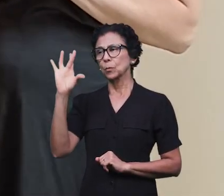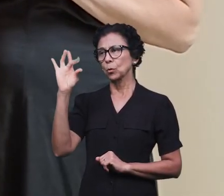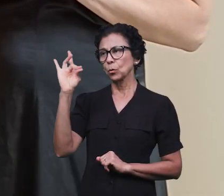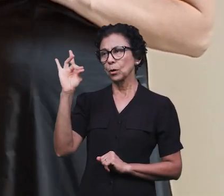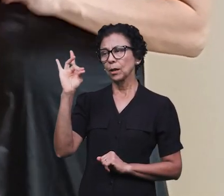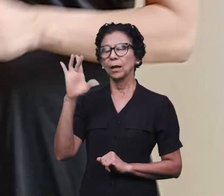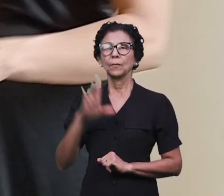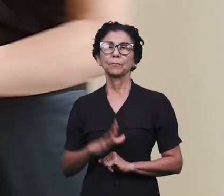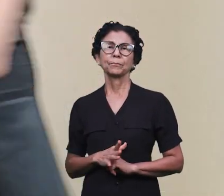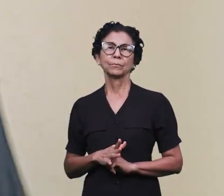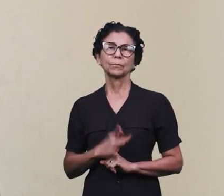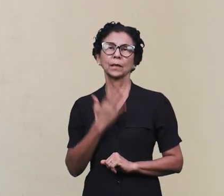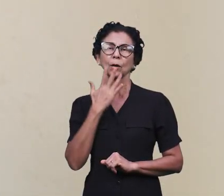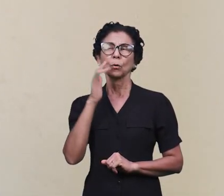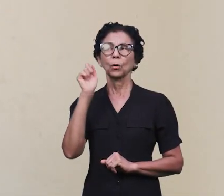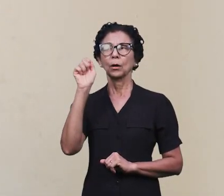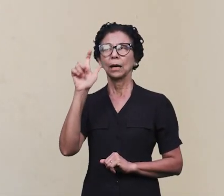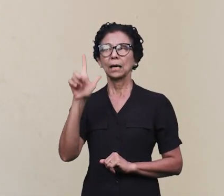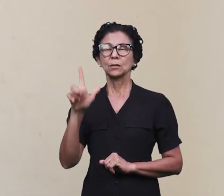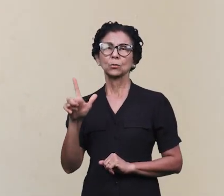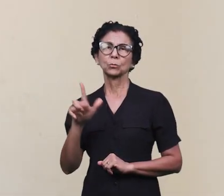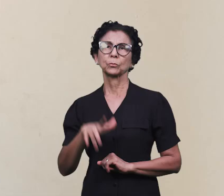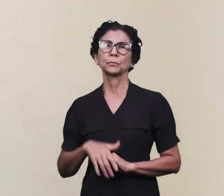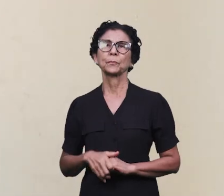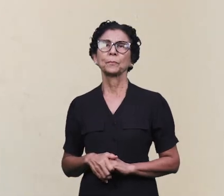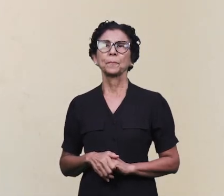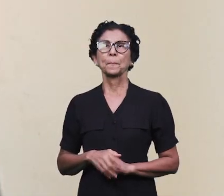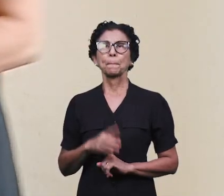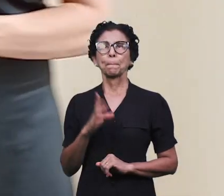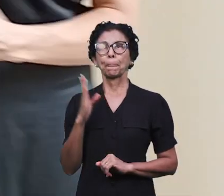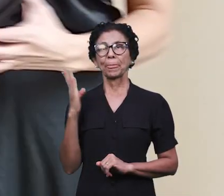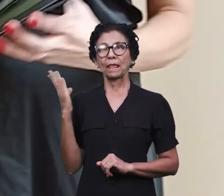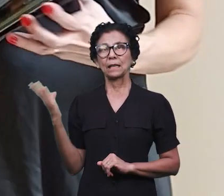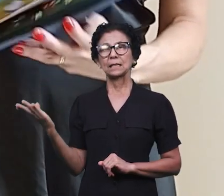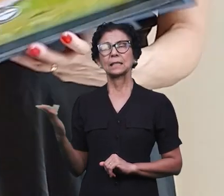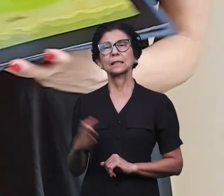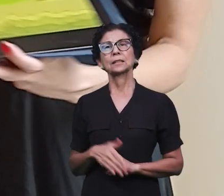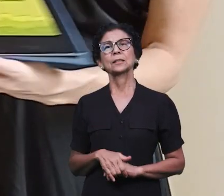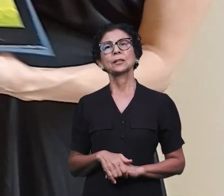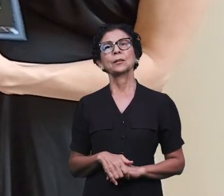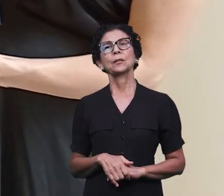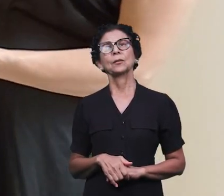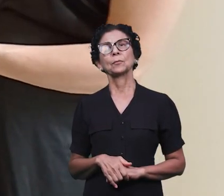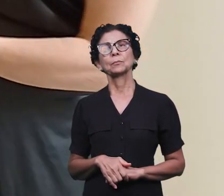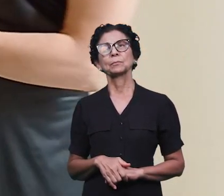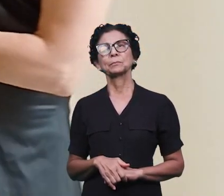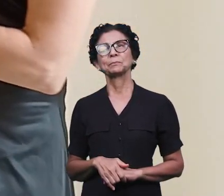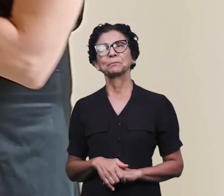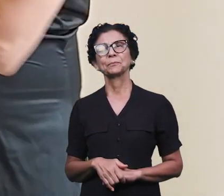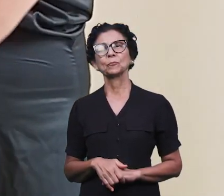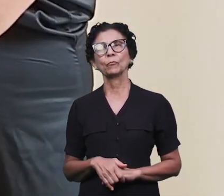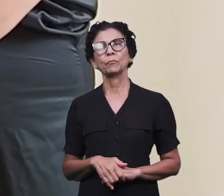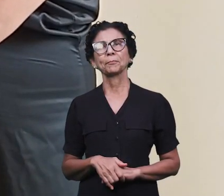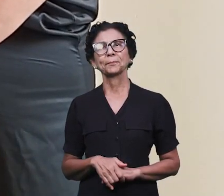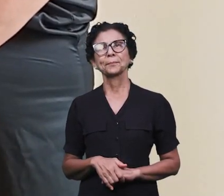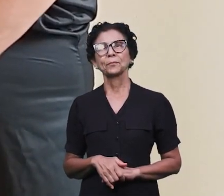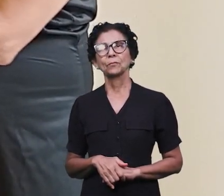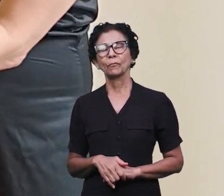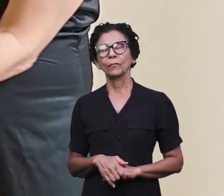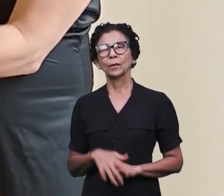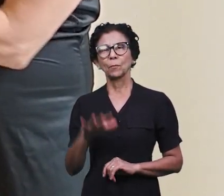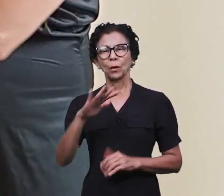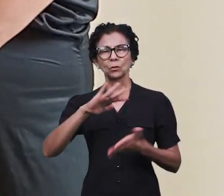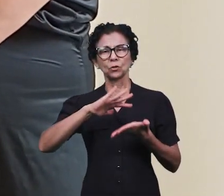o material ali na cor azul. Por exemplo, esse recurso aqui, ele está colado no papel cartão preto, ele é todo